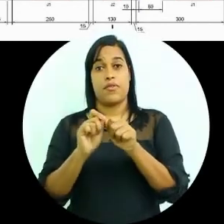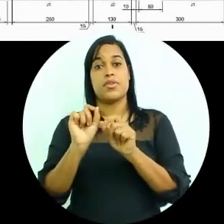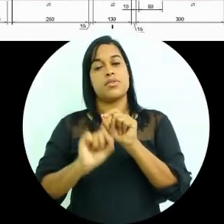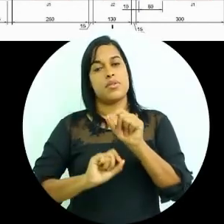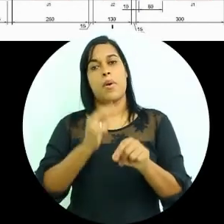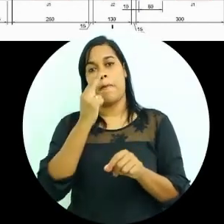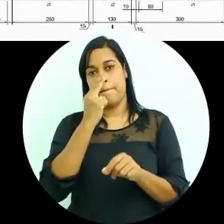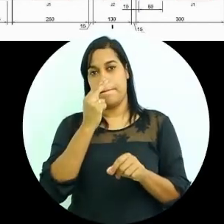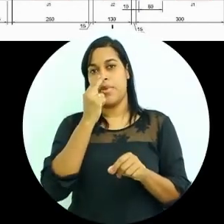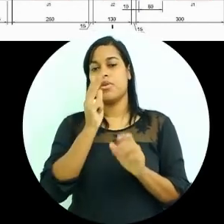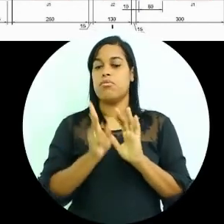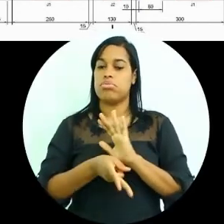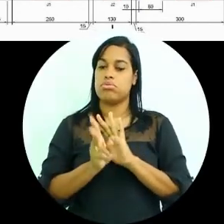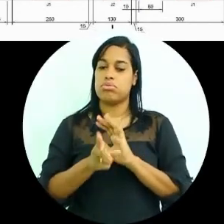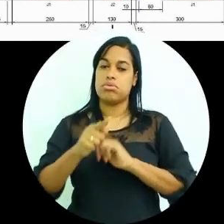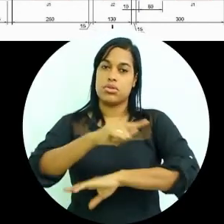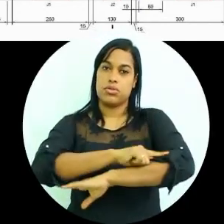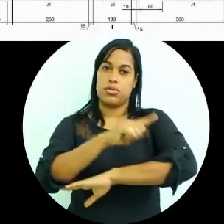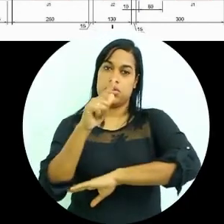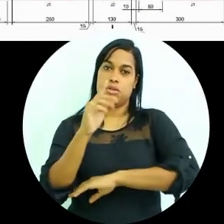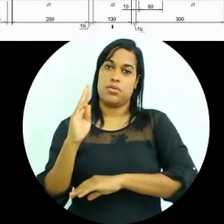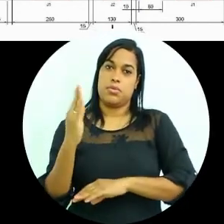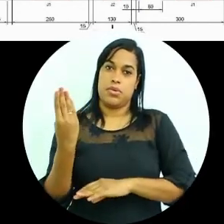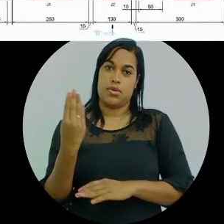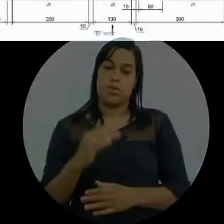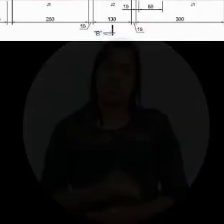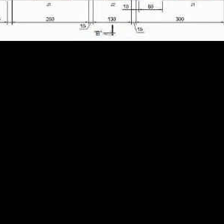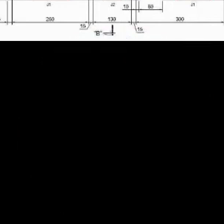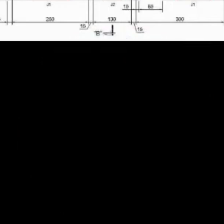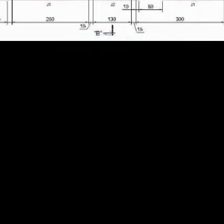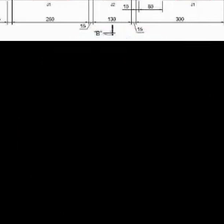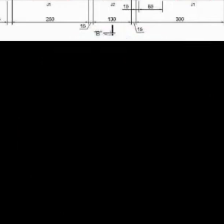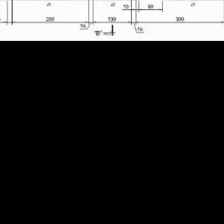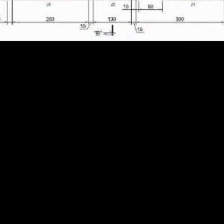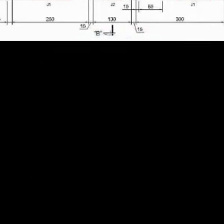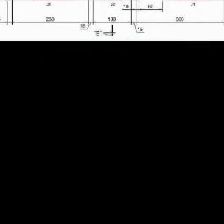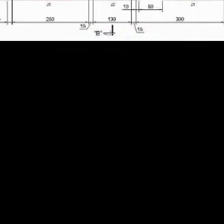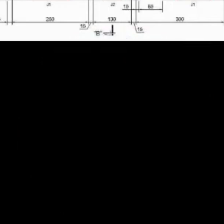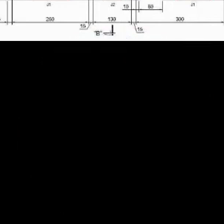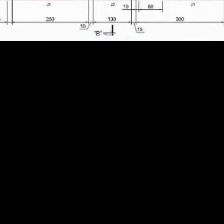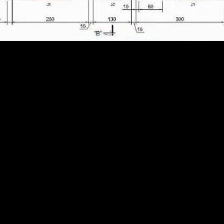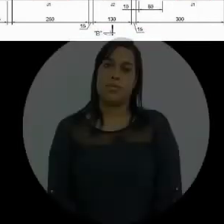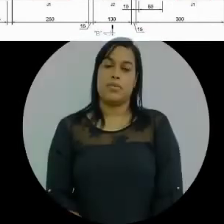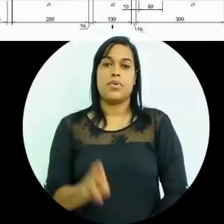E vou fazer exatamente o mesmo procedimento para a janela do banheiro.